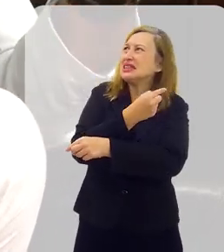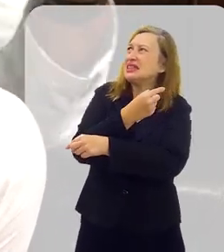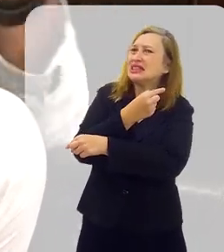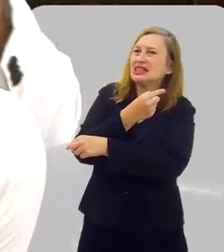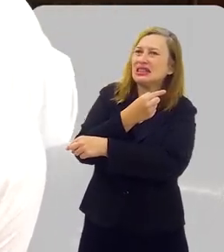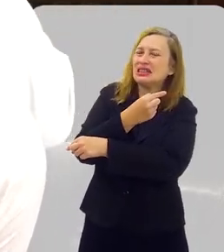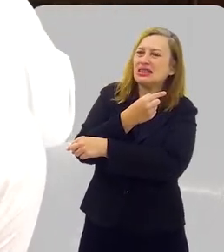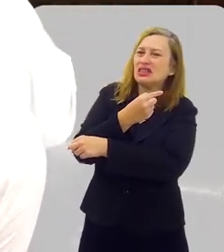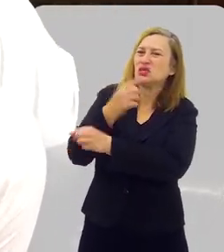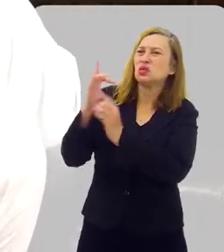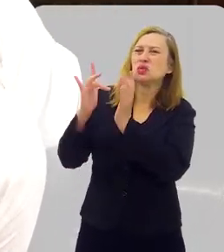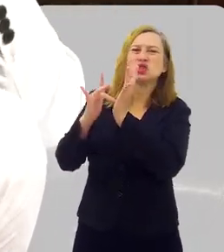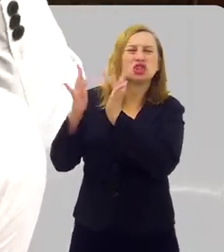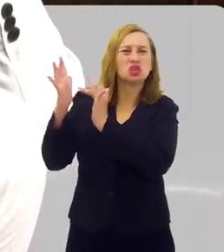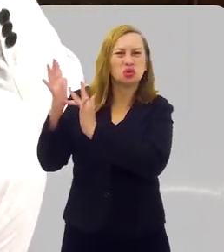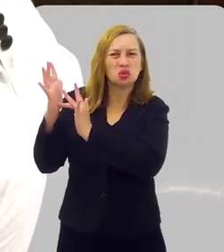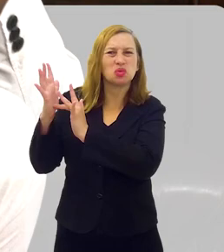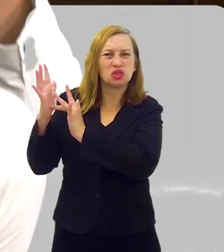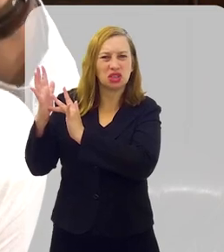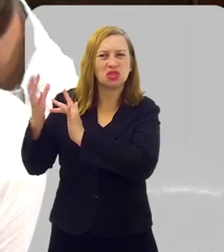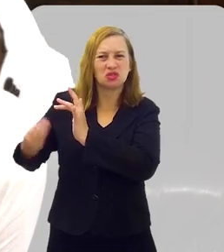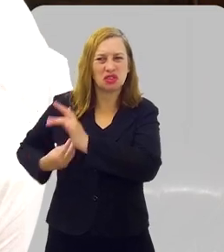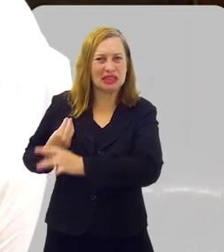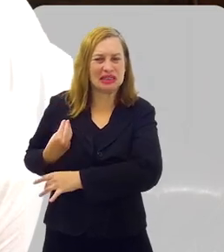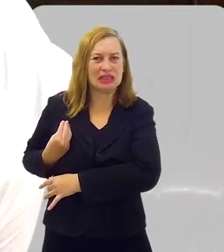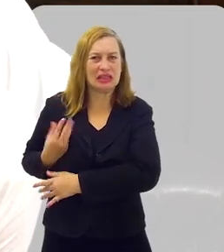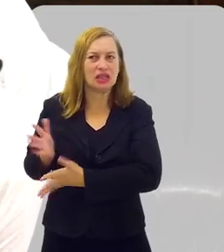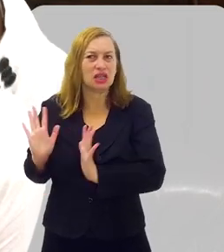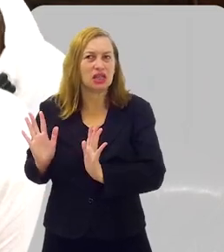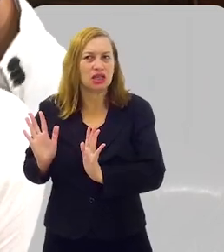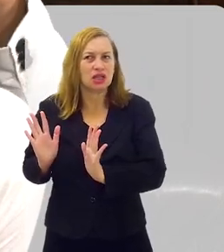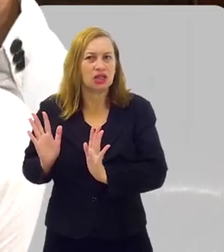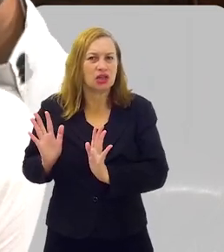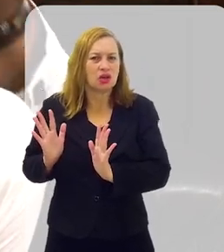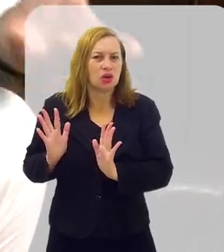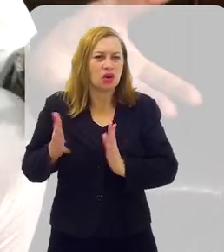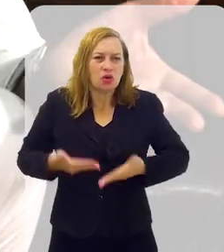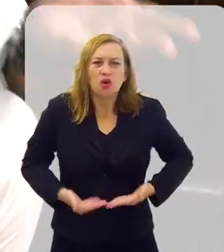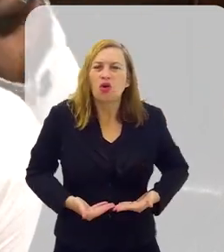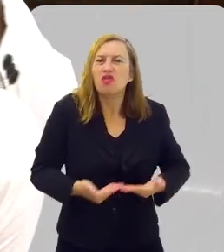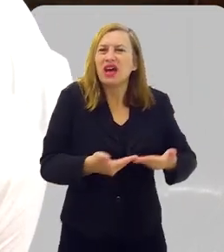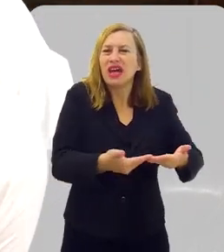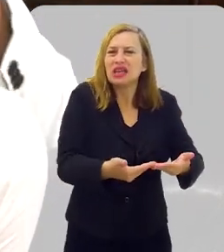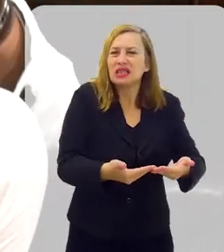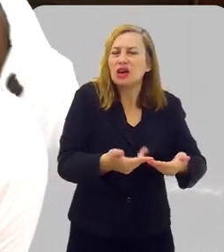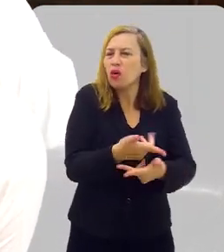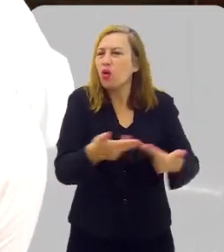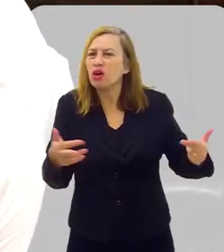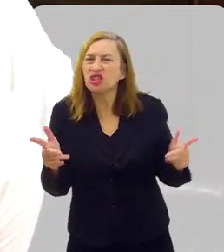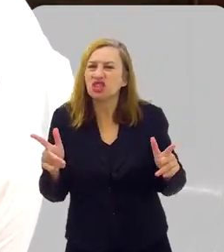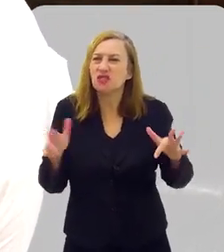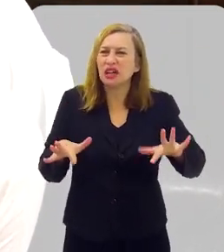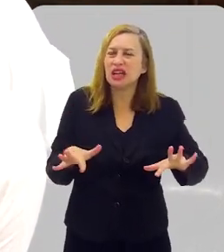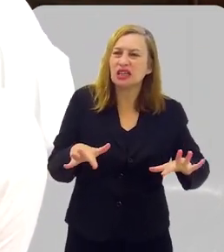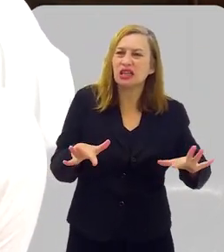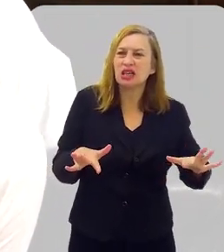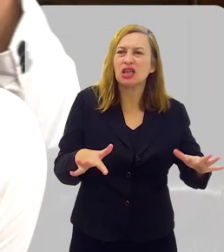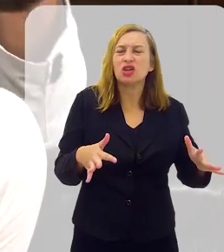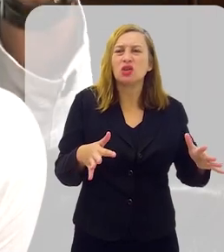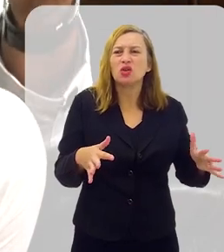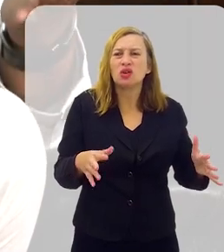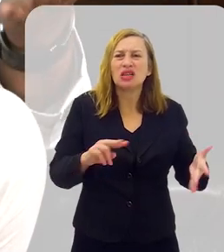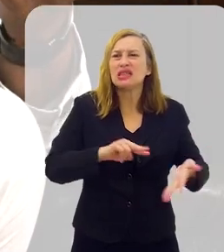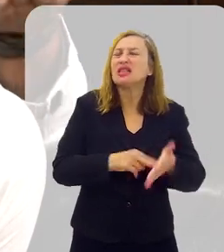ritmo maravilhoso, é uma parada muito legal, mas ele não tem muito a ver com essa coisa de uma vida